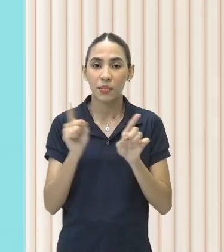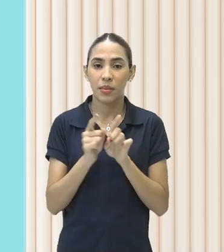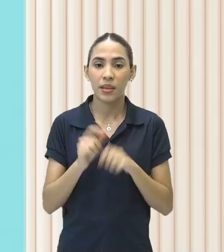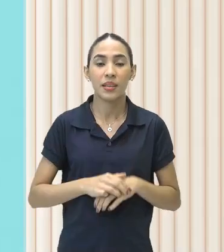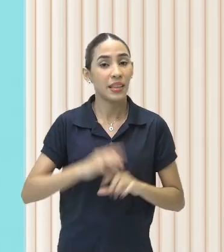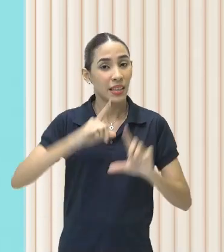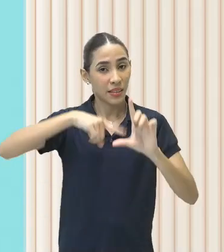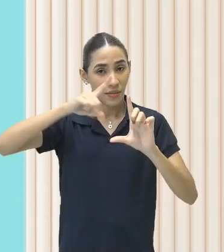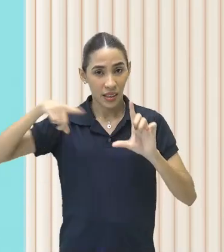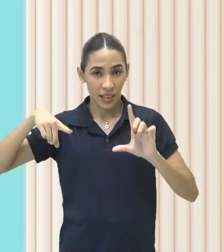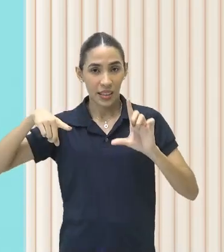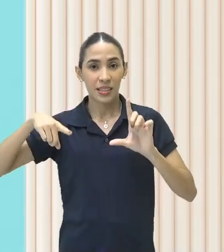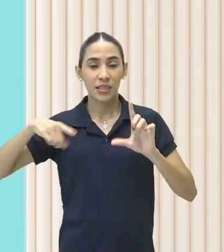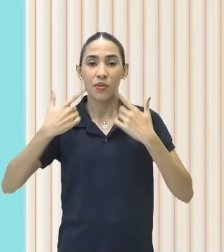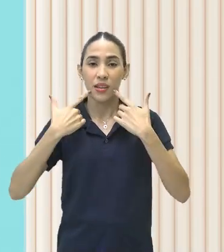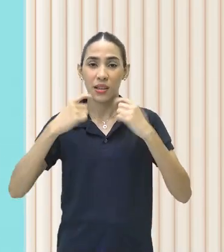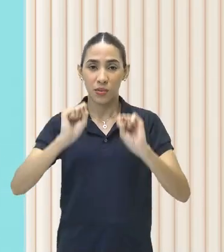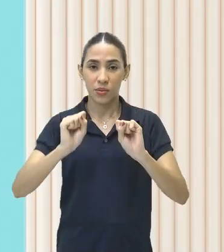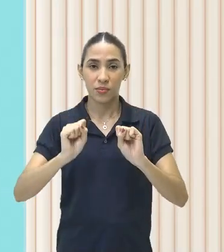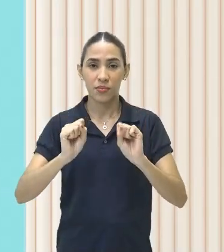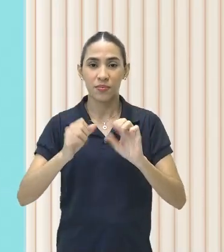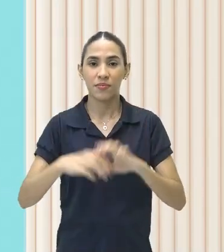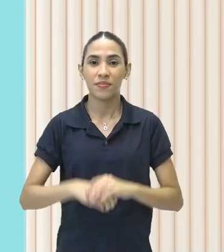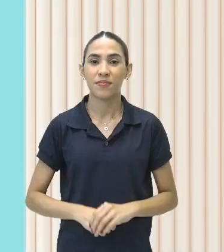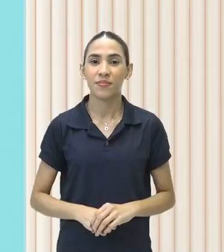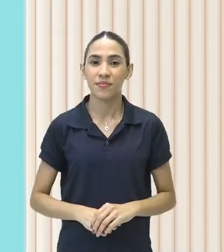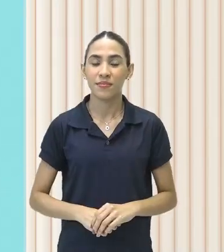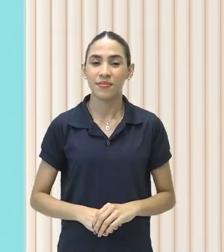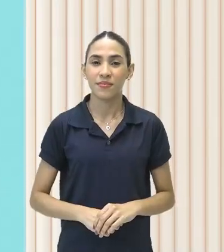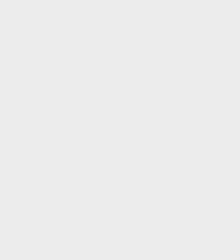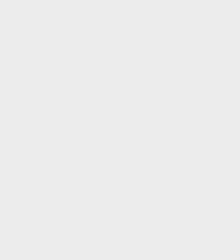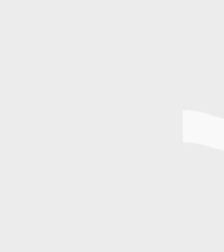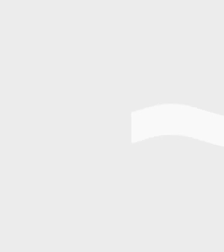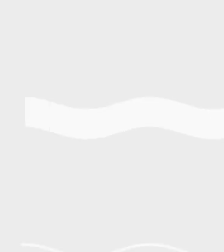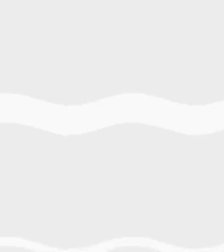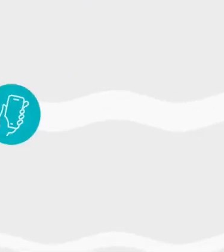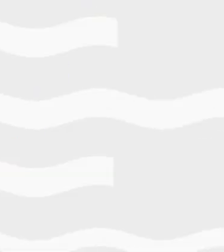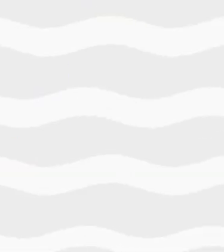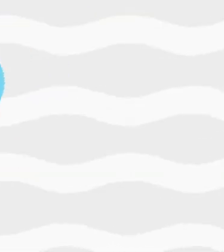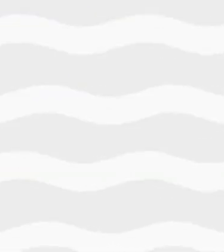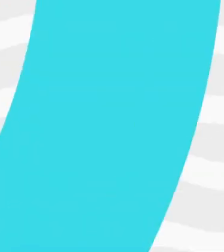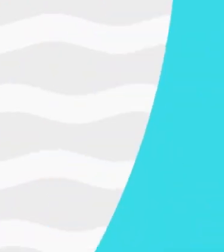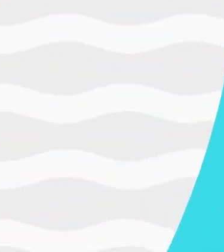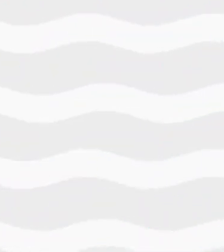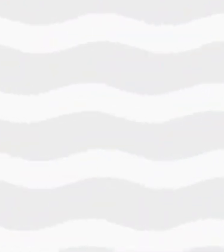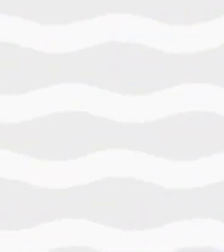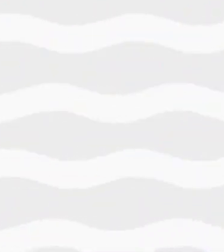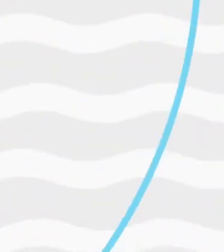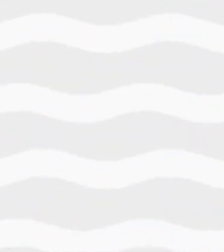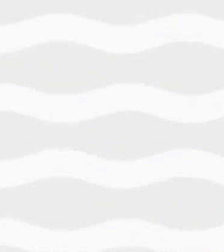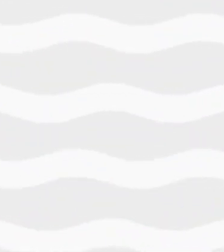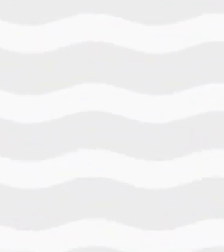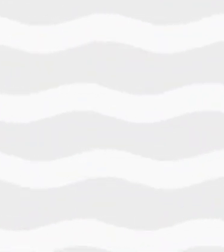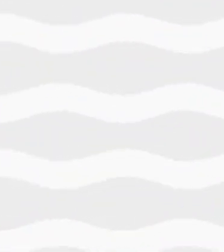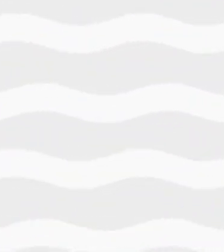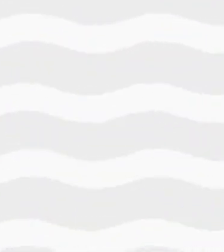da variação linguística. Tchau, tchau.